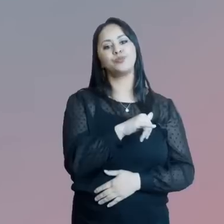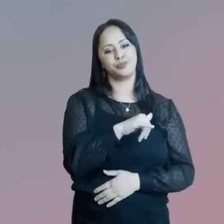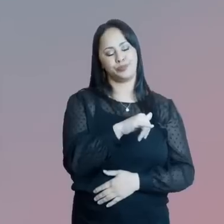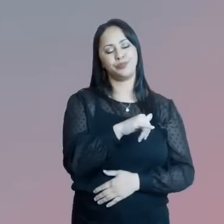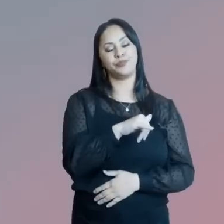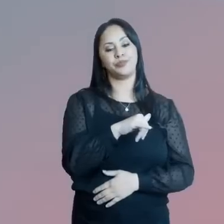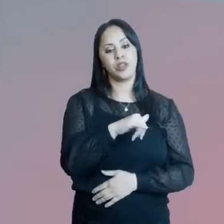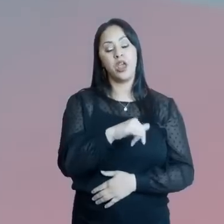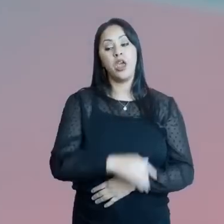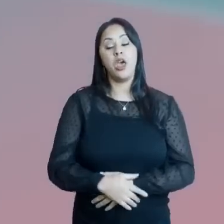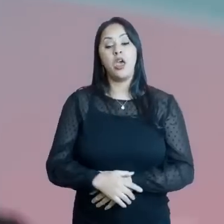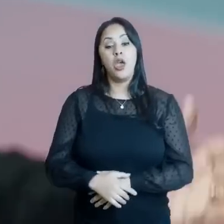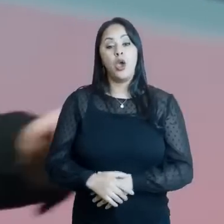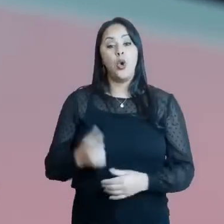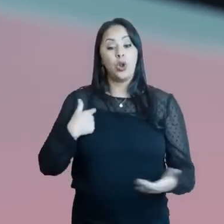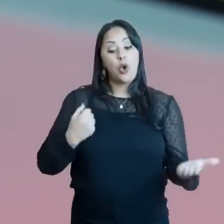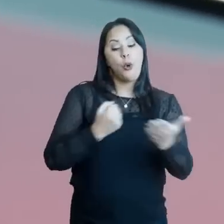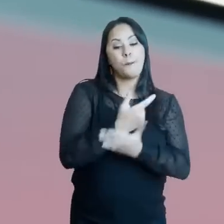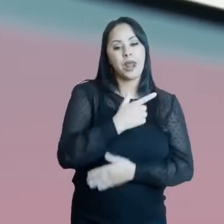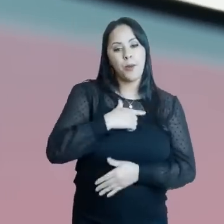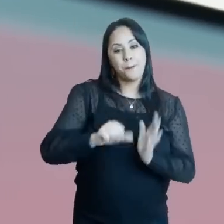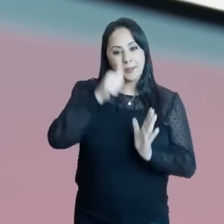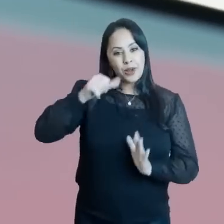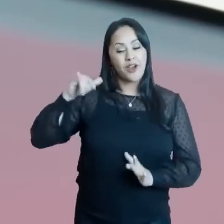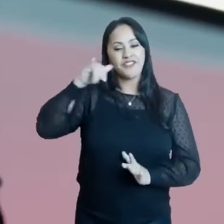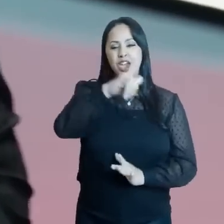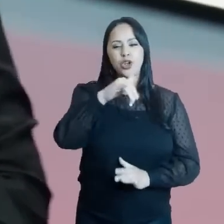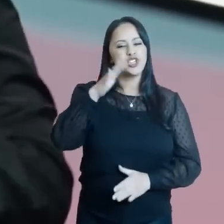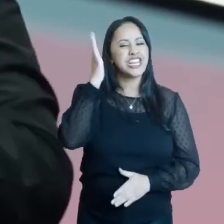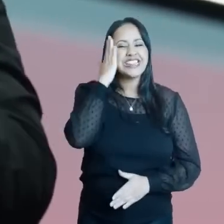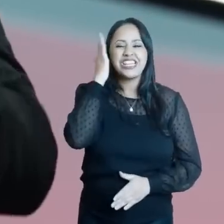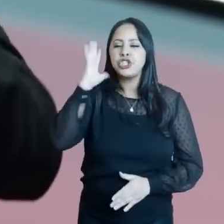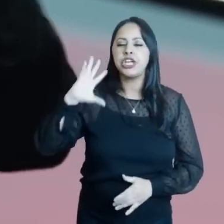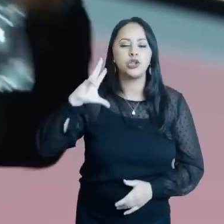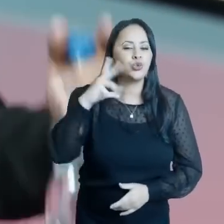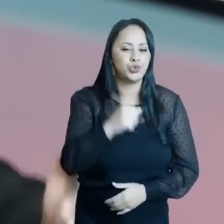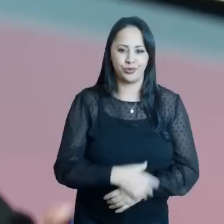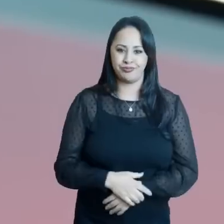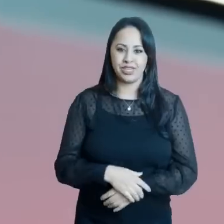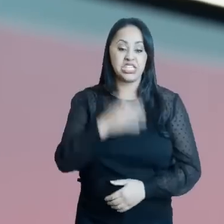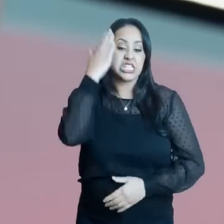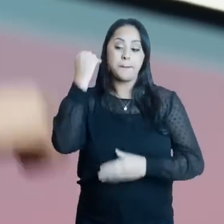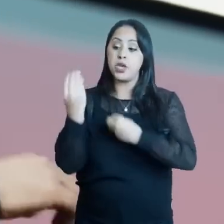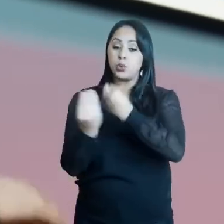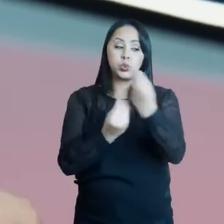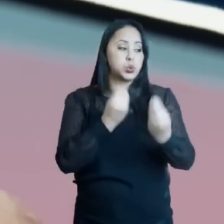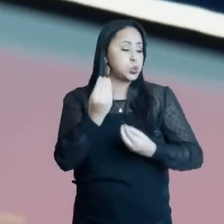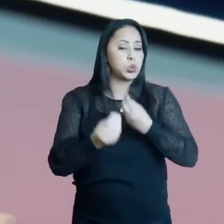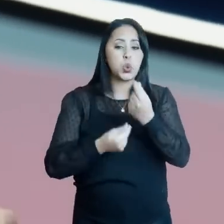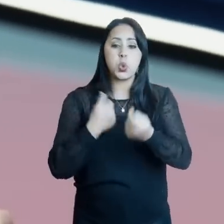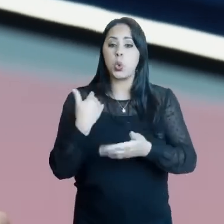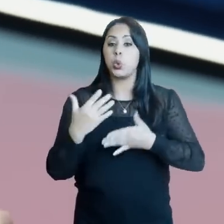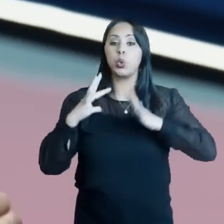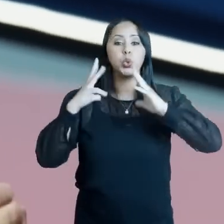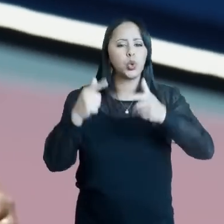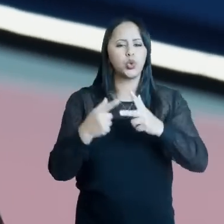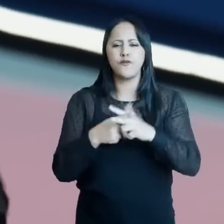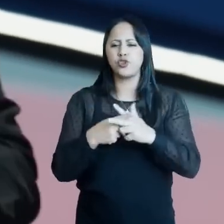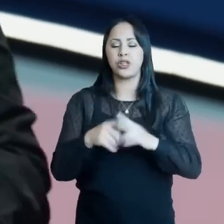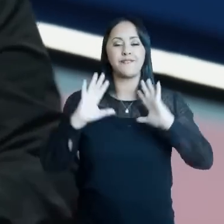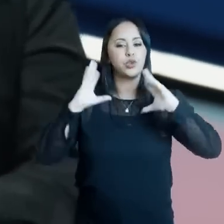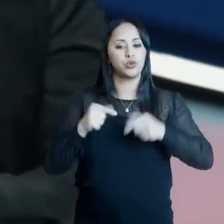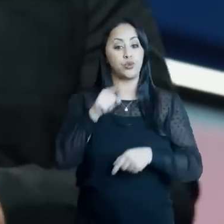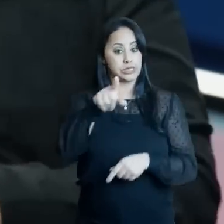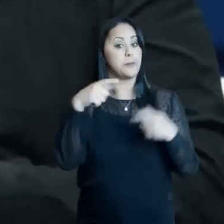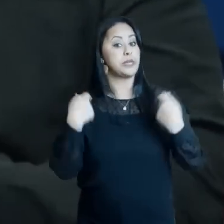antes de eu ter o meu primeiro avião. Quando eu tive meu primeiro avião, eu já entendia tudo, eu já sabia por que, que uma coisa funcionava, como é que funcionava a outra, Você tem que se tornar o